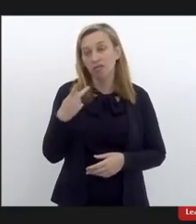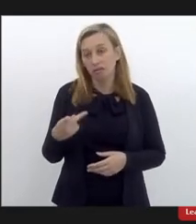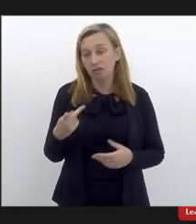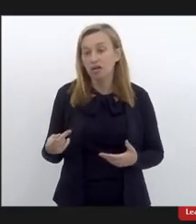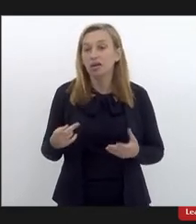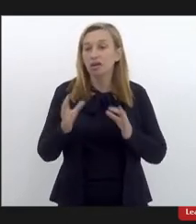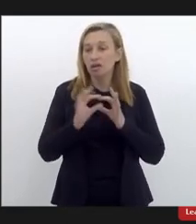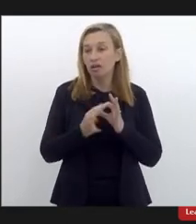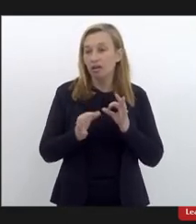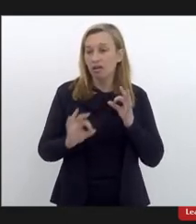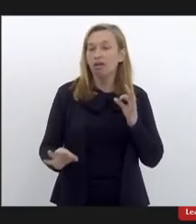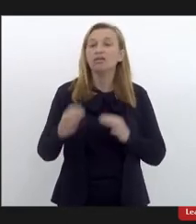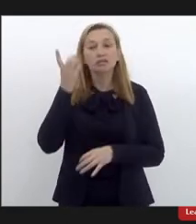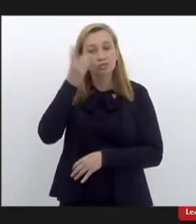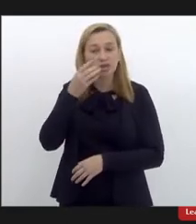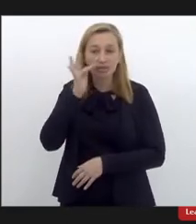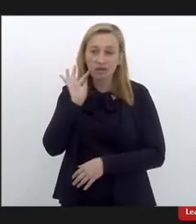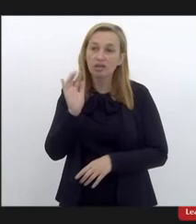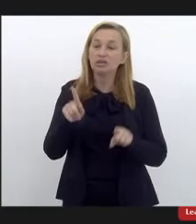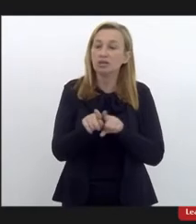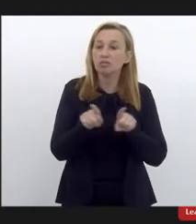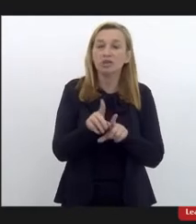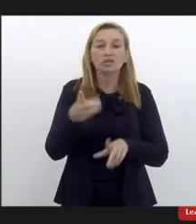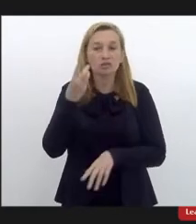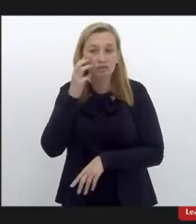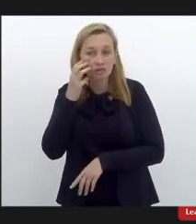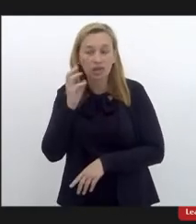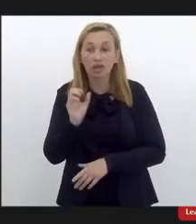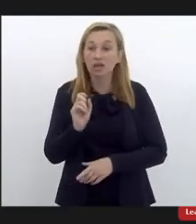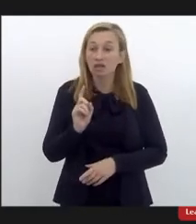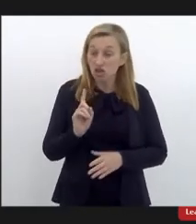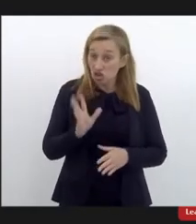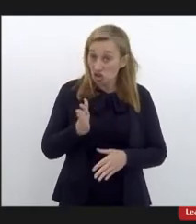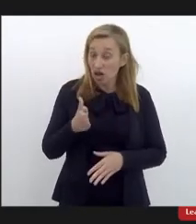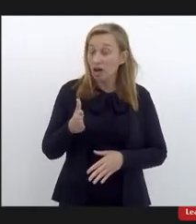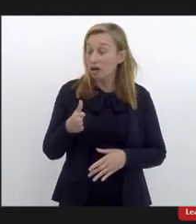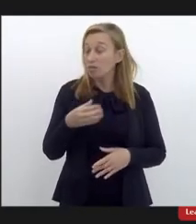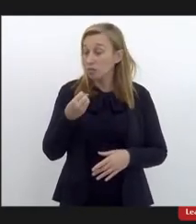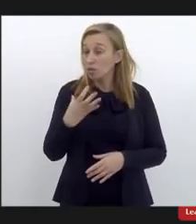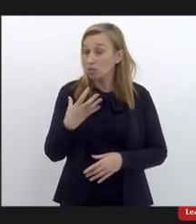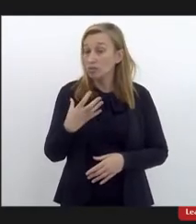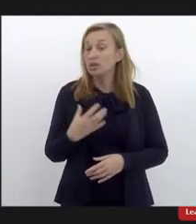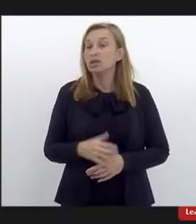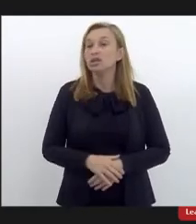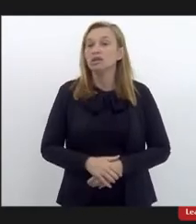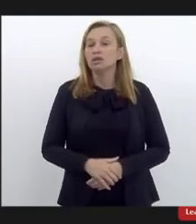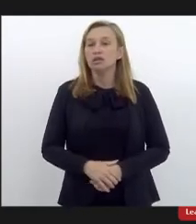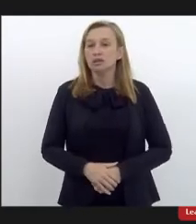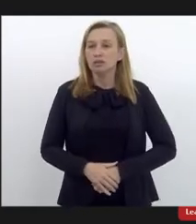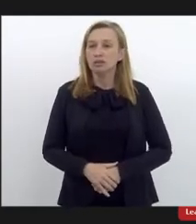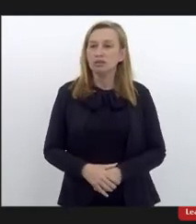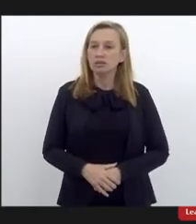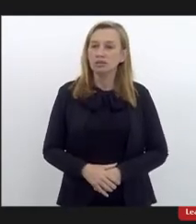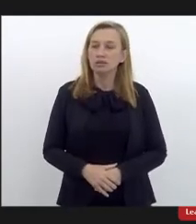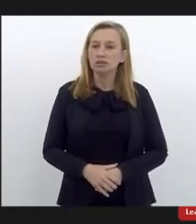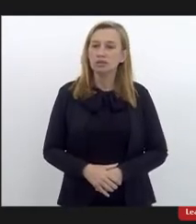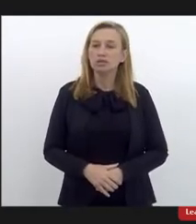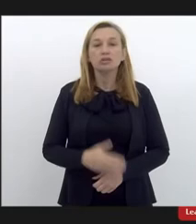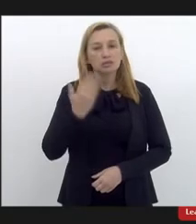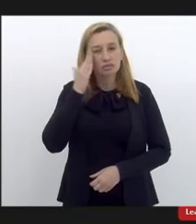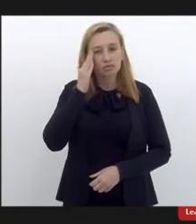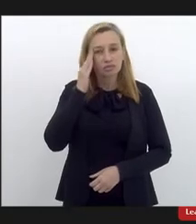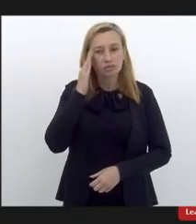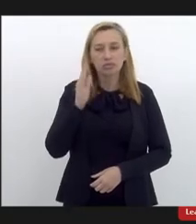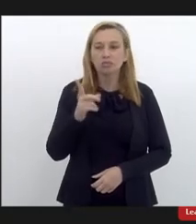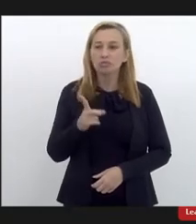explanação tanto do deputado Flávio quanto do deputado Valdeck já foram suficientes para fazer entender